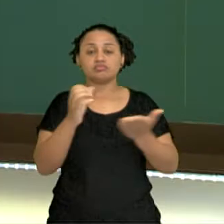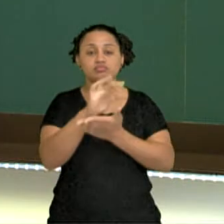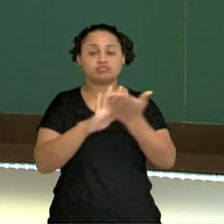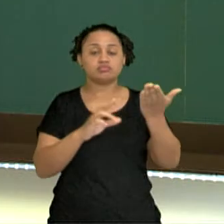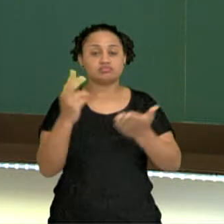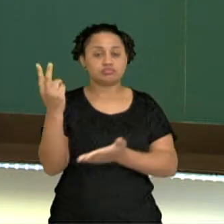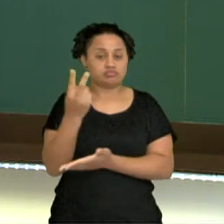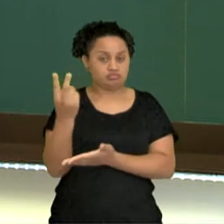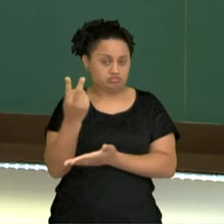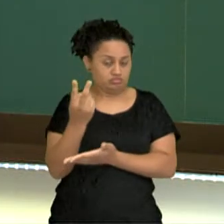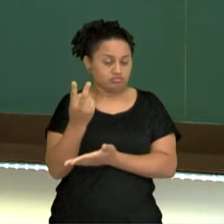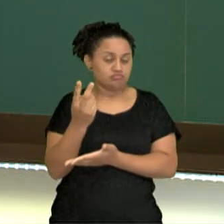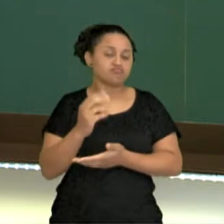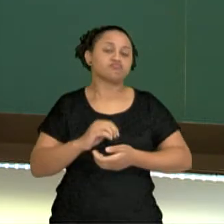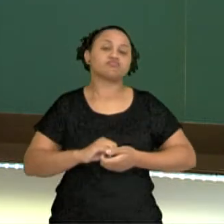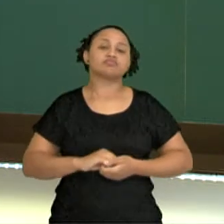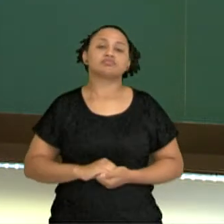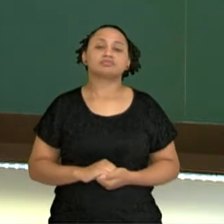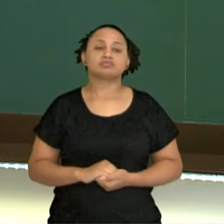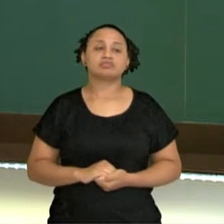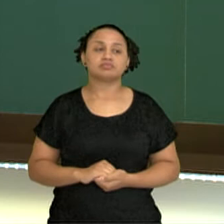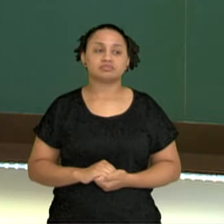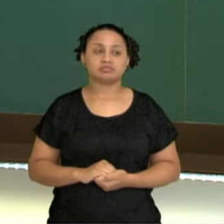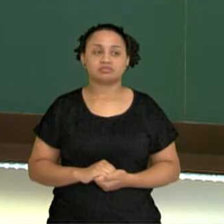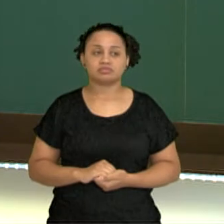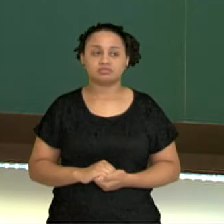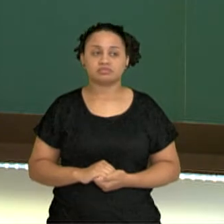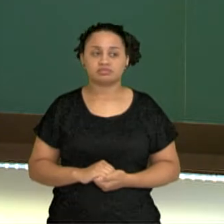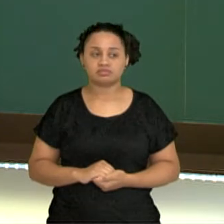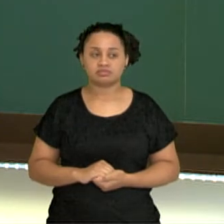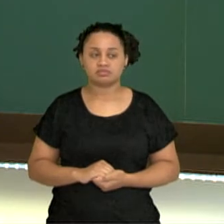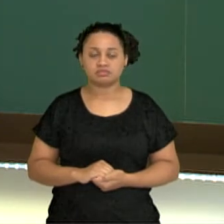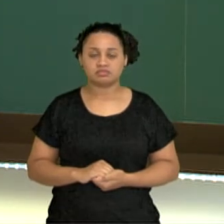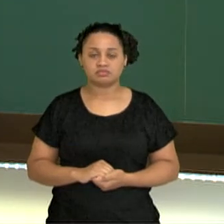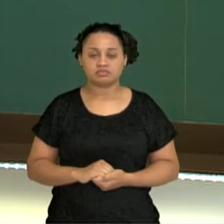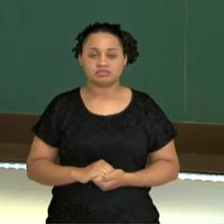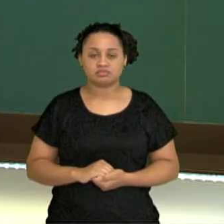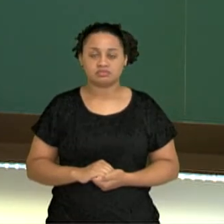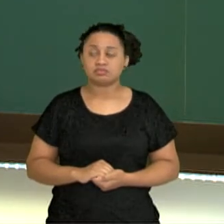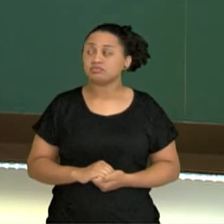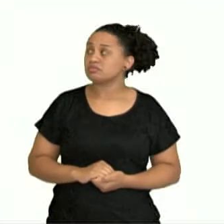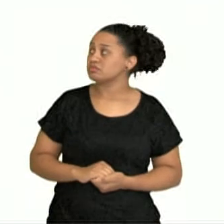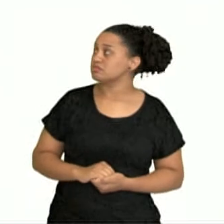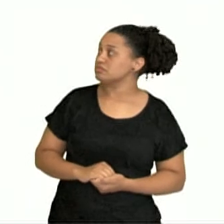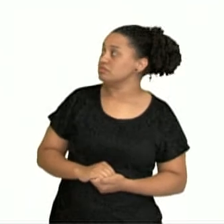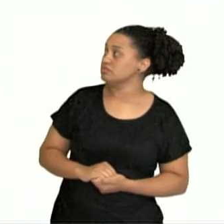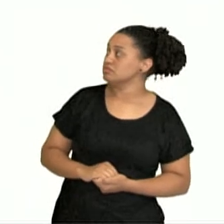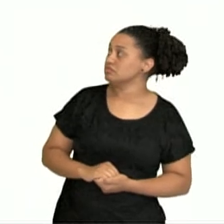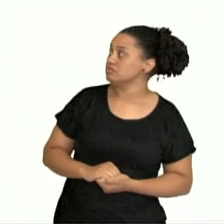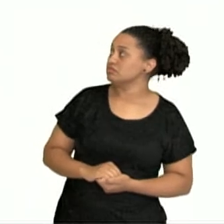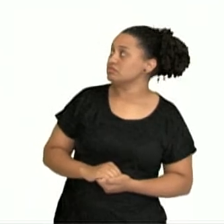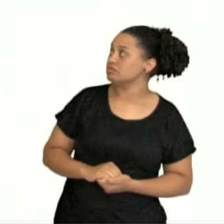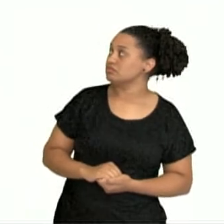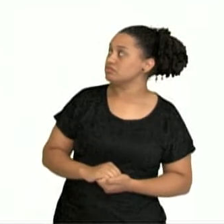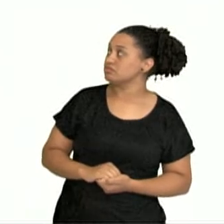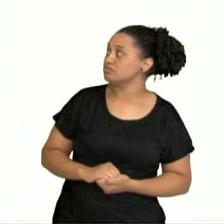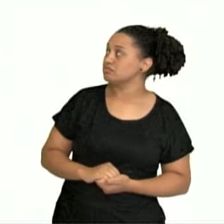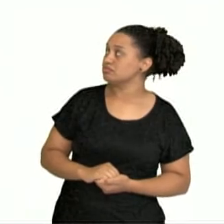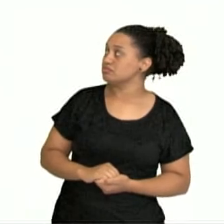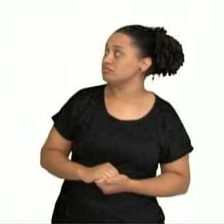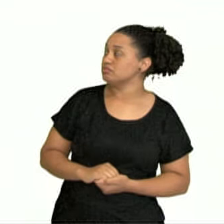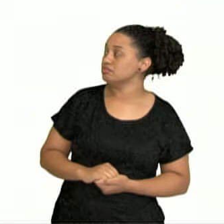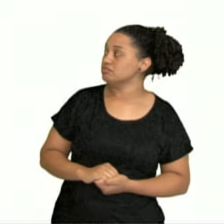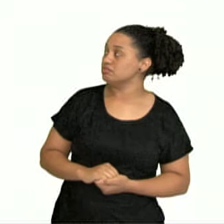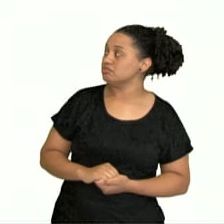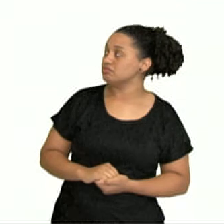Vamos a praticar? Ahora que já leíste a letra, indica-se os versos de rampistas sobre o